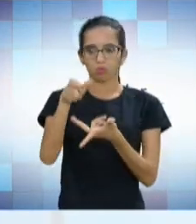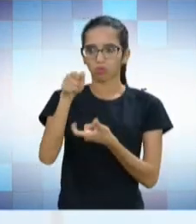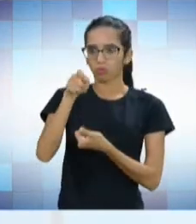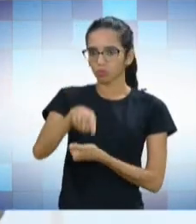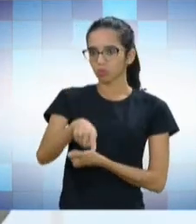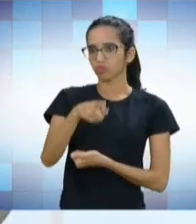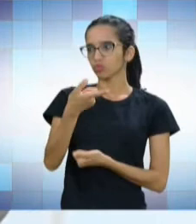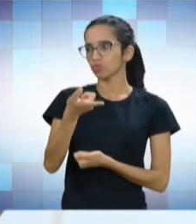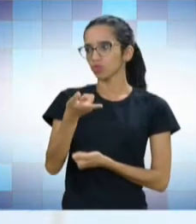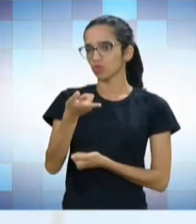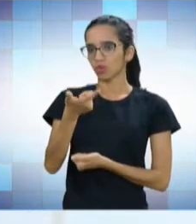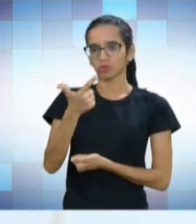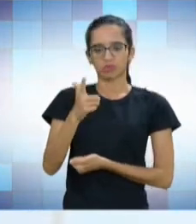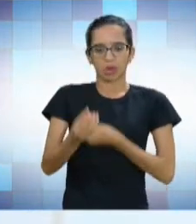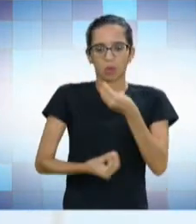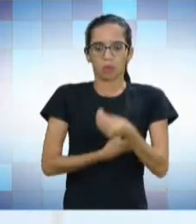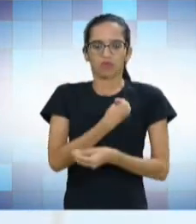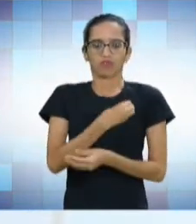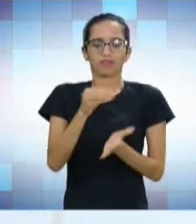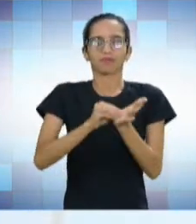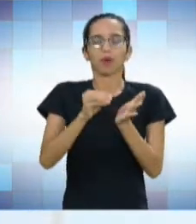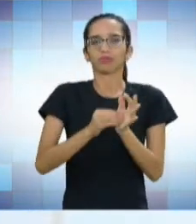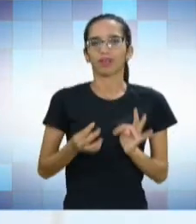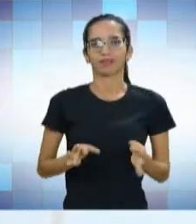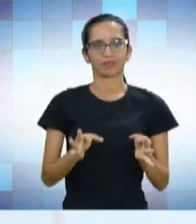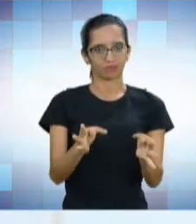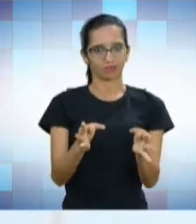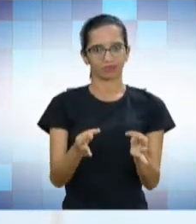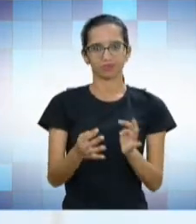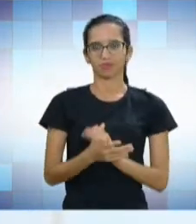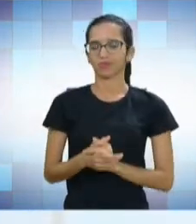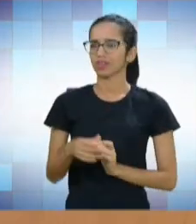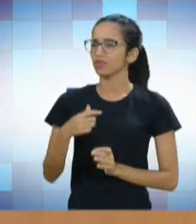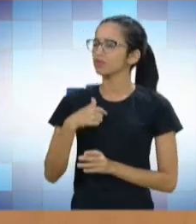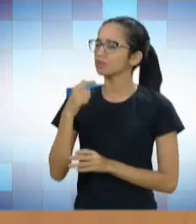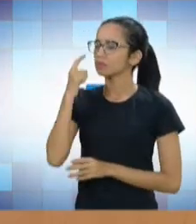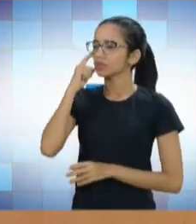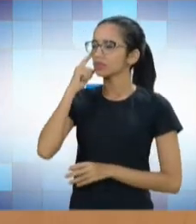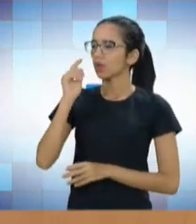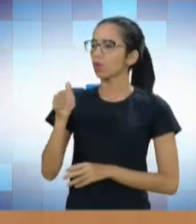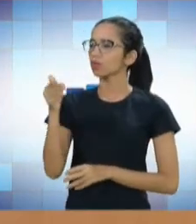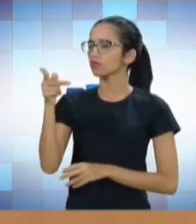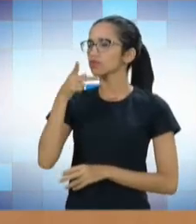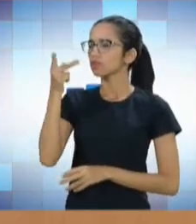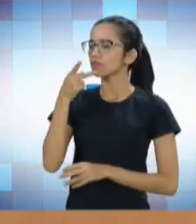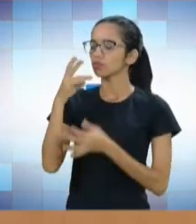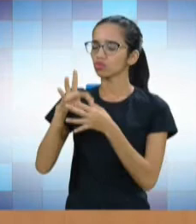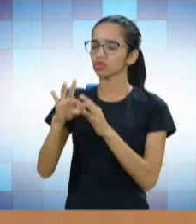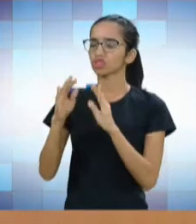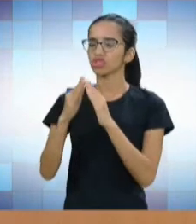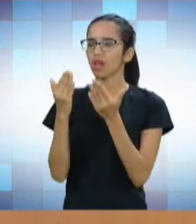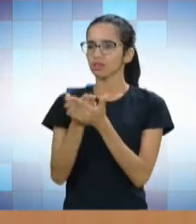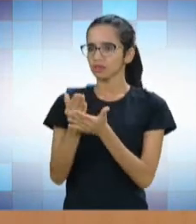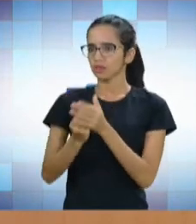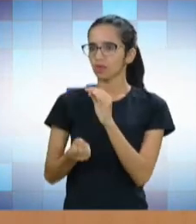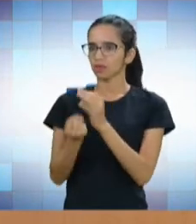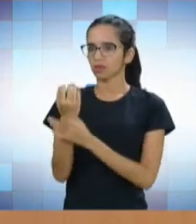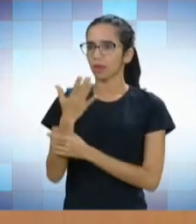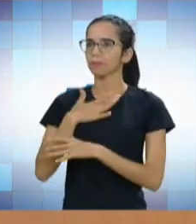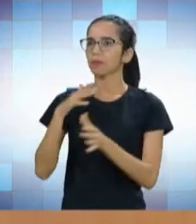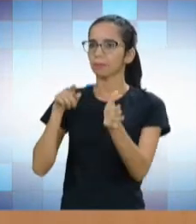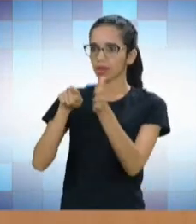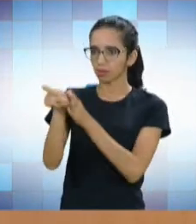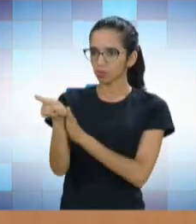você não vive mais sem essas tecnologias modernas né eu fiquei contente secretário aconteceu falou que vai superar as escolas e